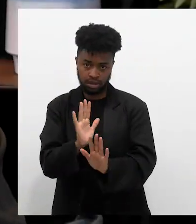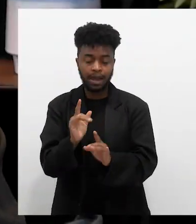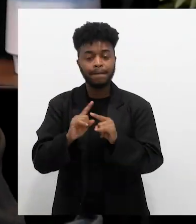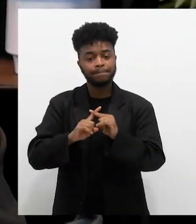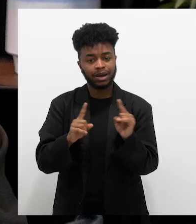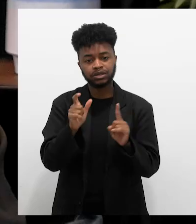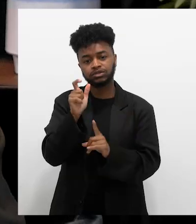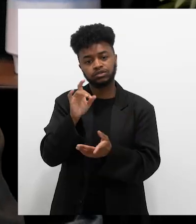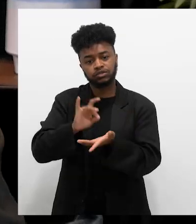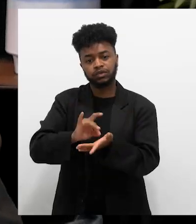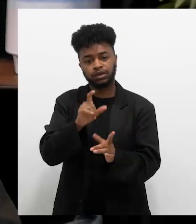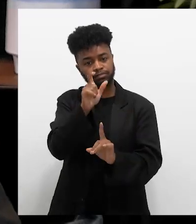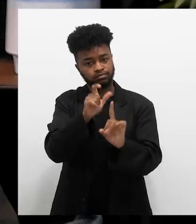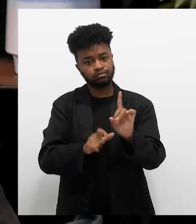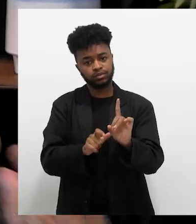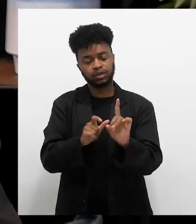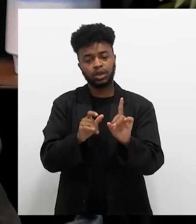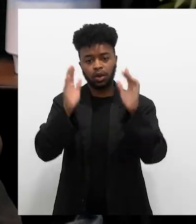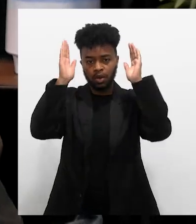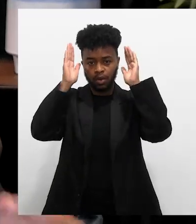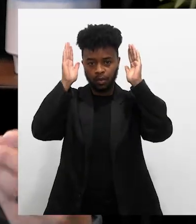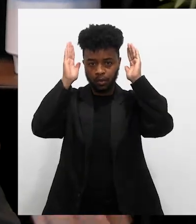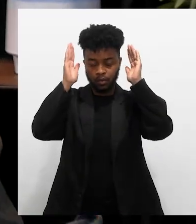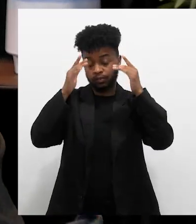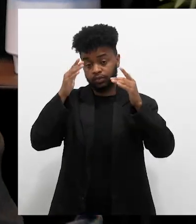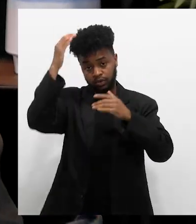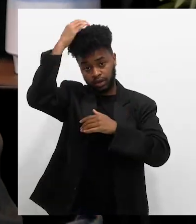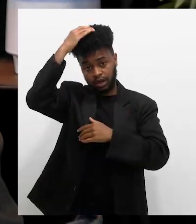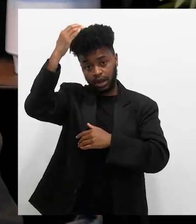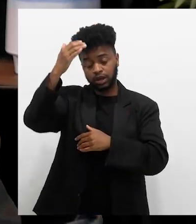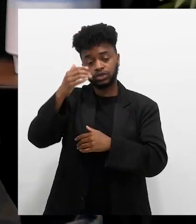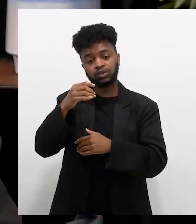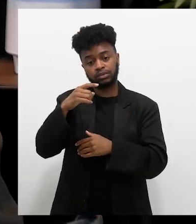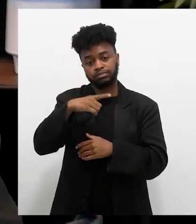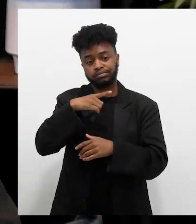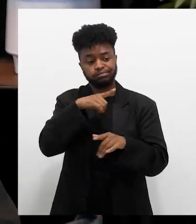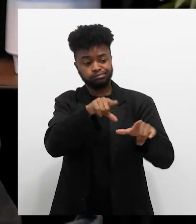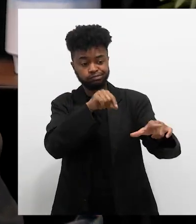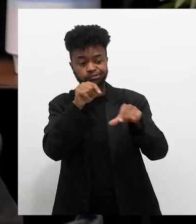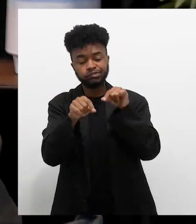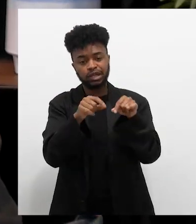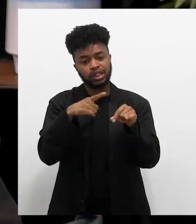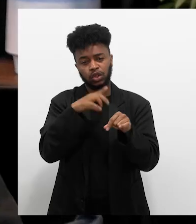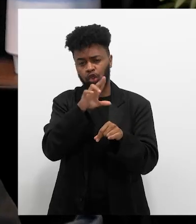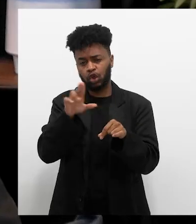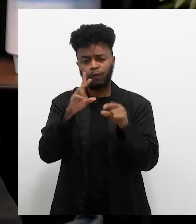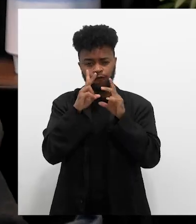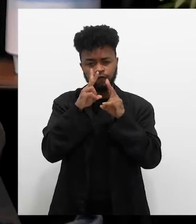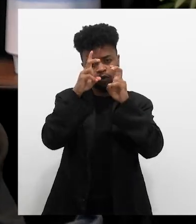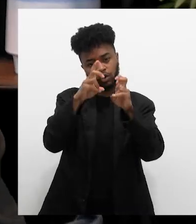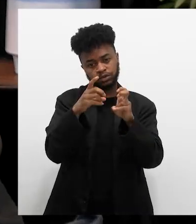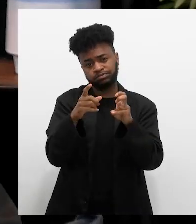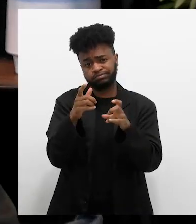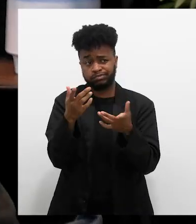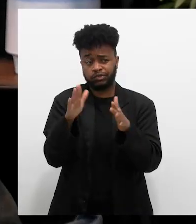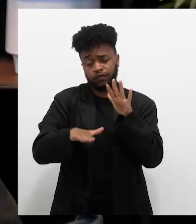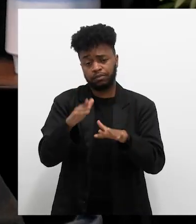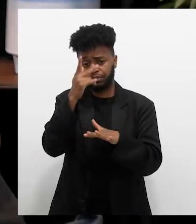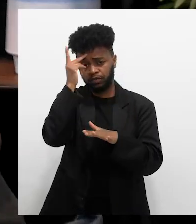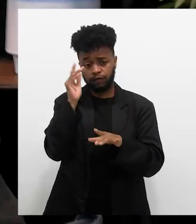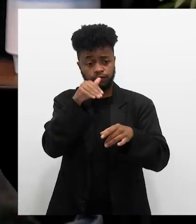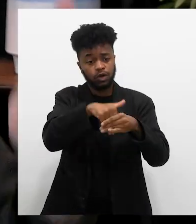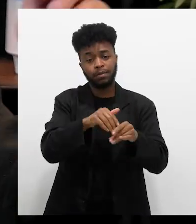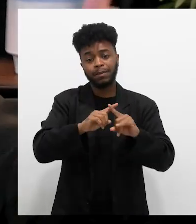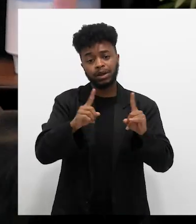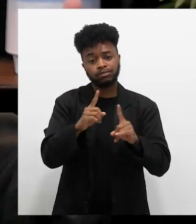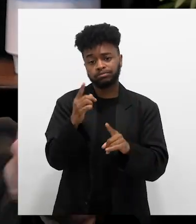realmente o cardeal brasileiro Aloysio Lorscheider, era um dos cotados na eleição de São João Paulo II, era um nome muito forte na época, mas não temos como saber.